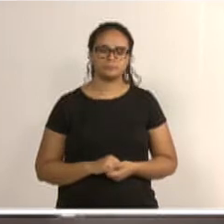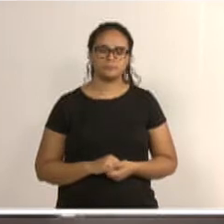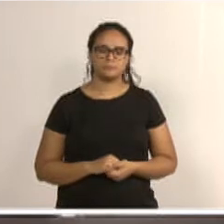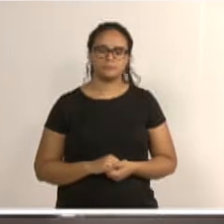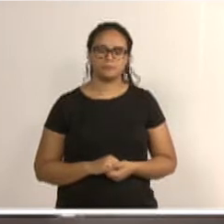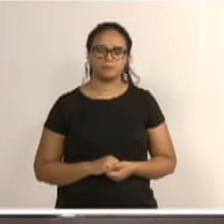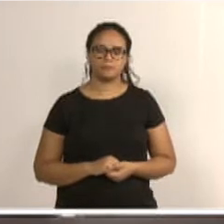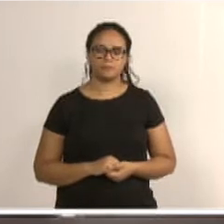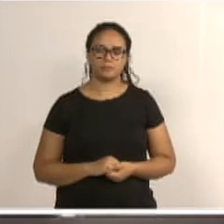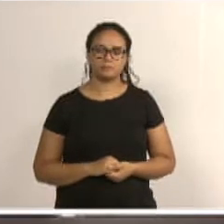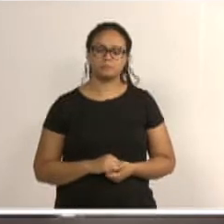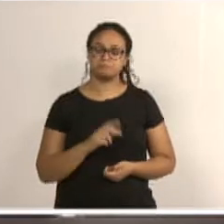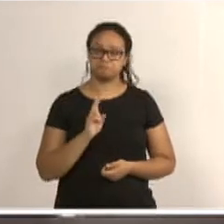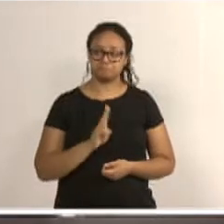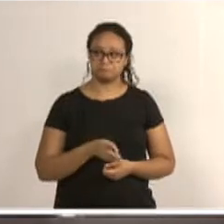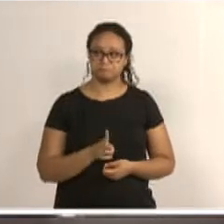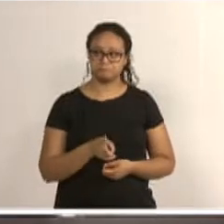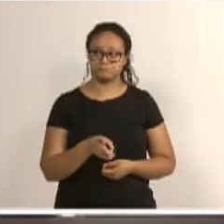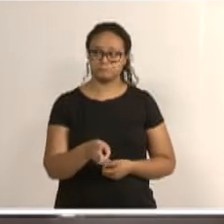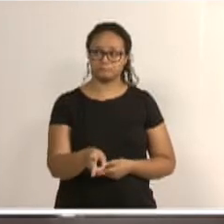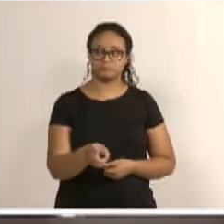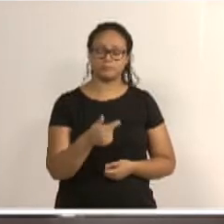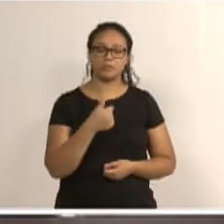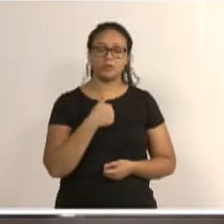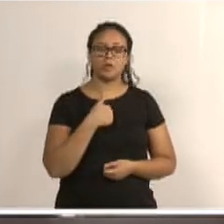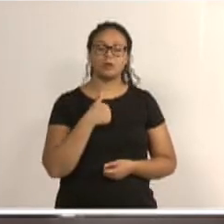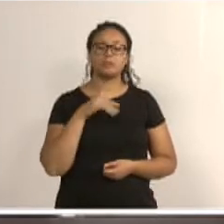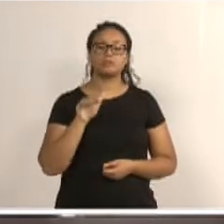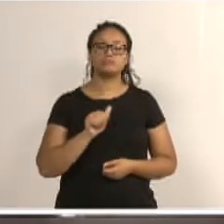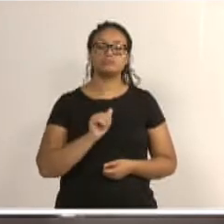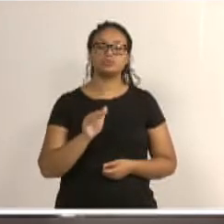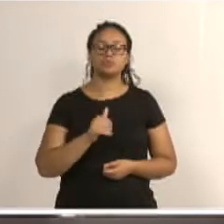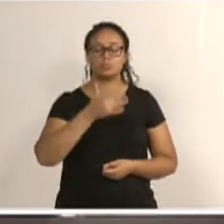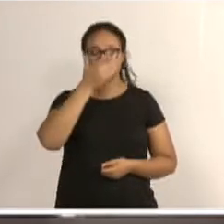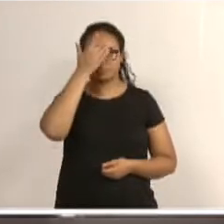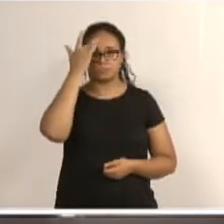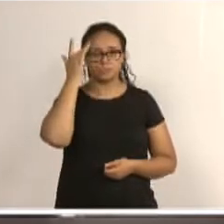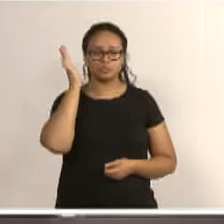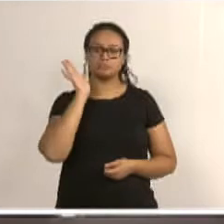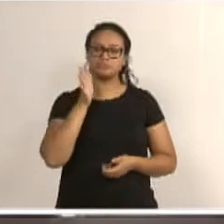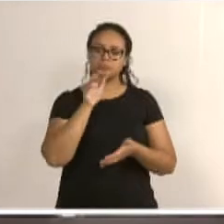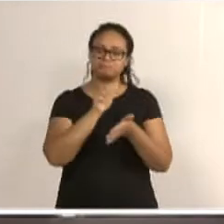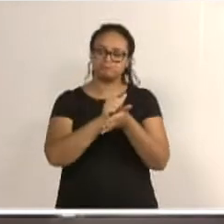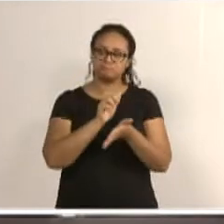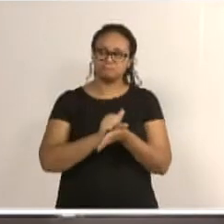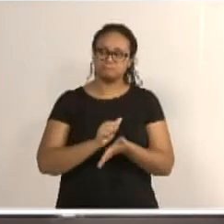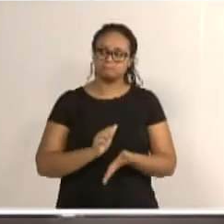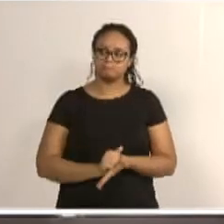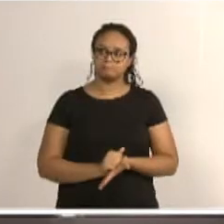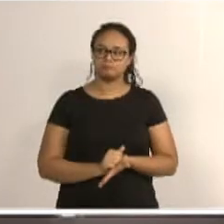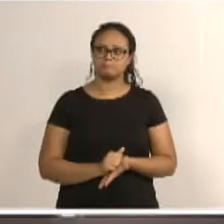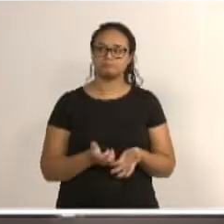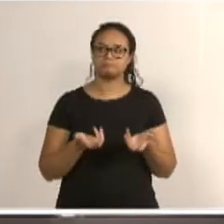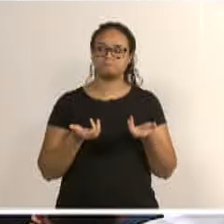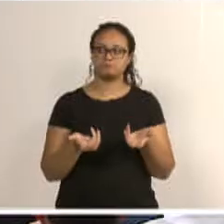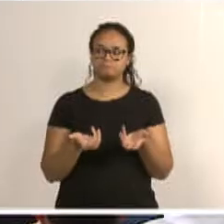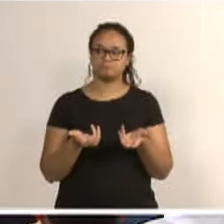dando sequência, eu vou agora chamar as pessoas que se inscreveram. Por favor, assessoria, onde é que